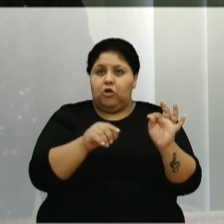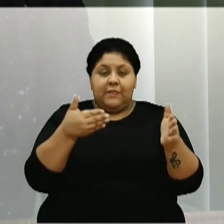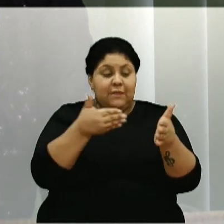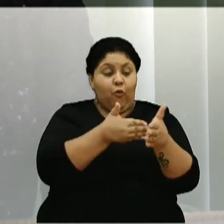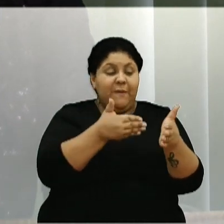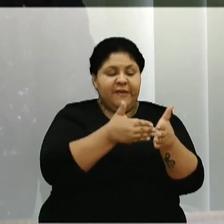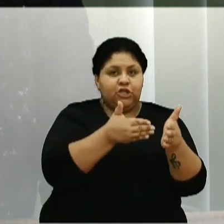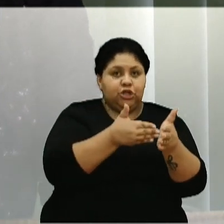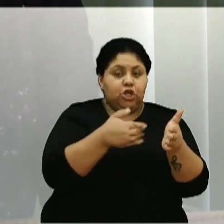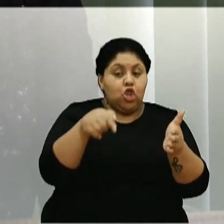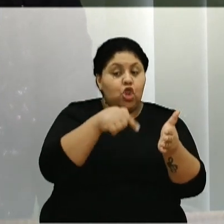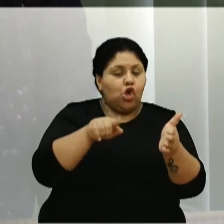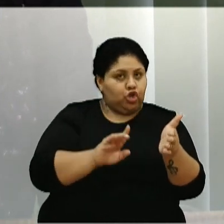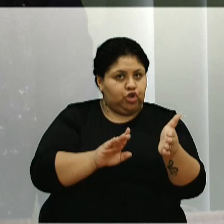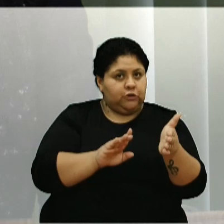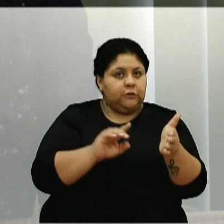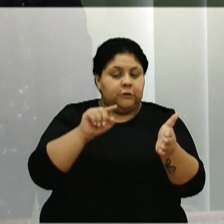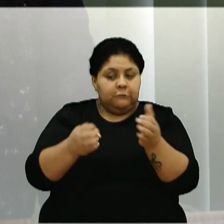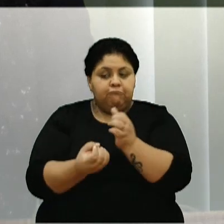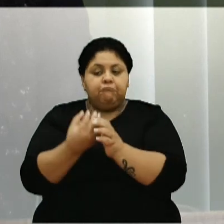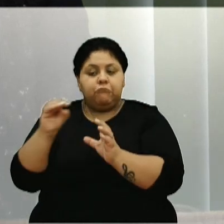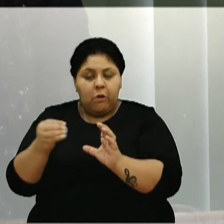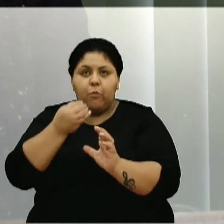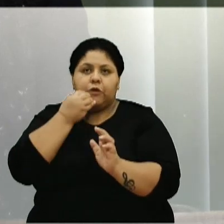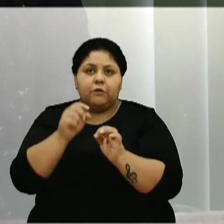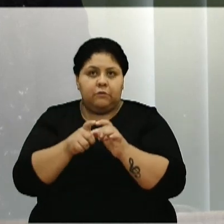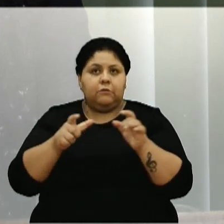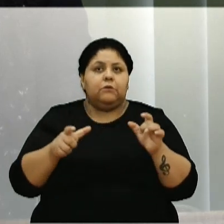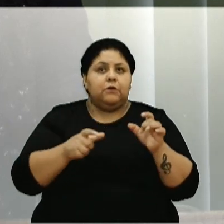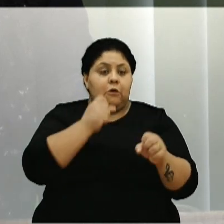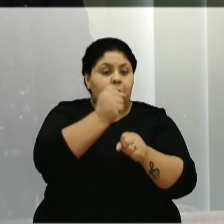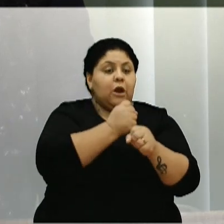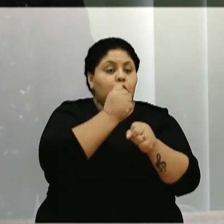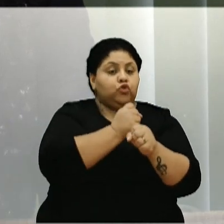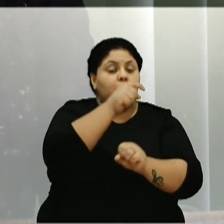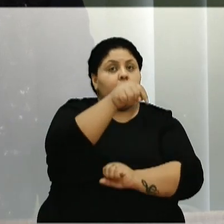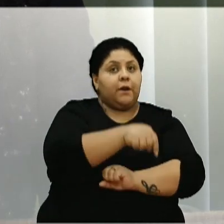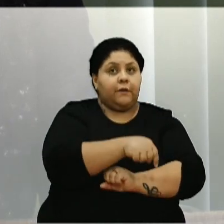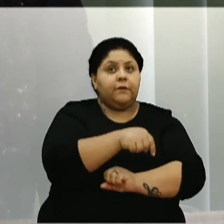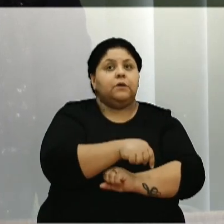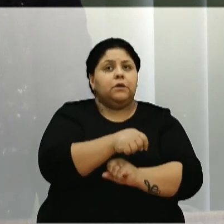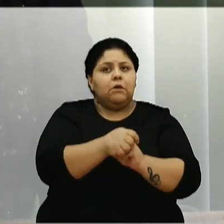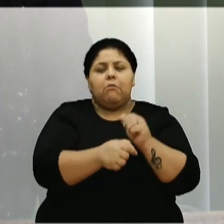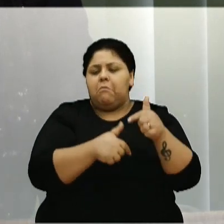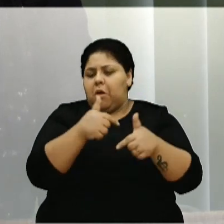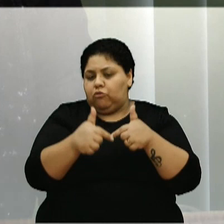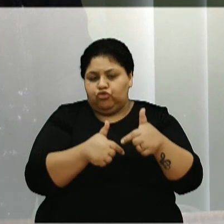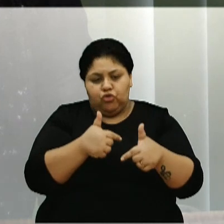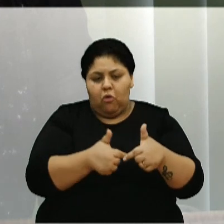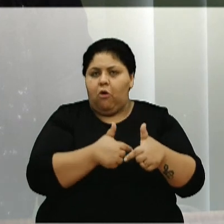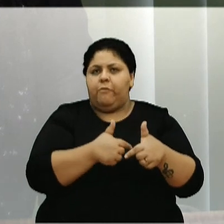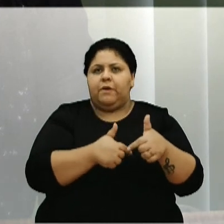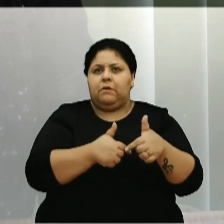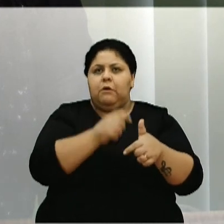mais. Isso vai gerar uma oportunidade muito grande de construção civil também aqui, que gera mão de obra, que traz